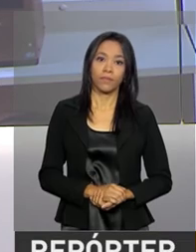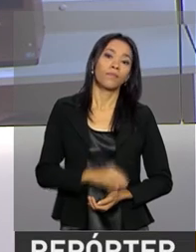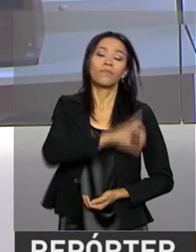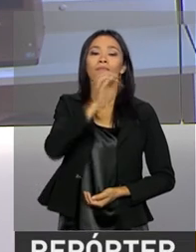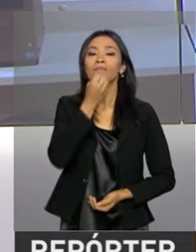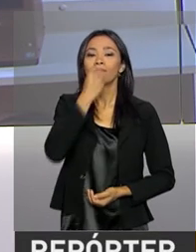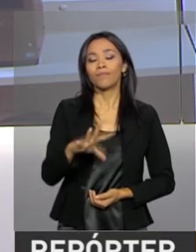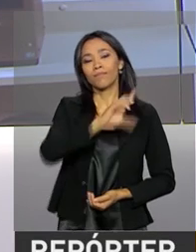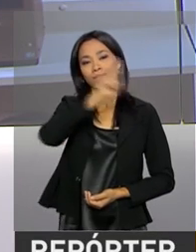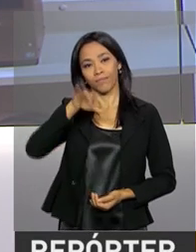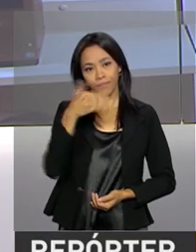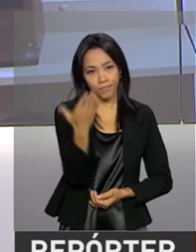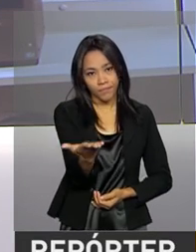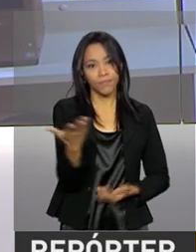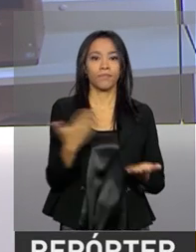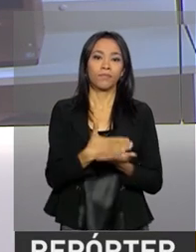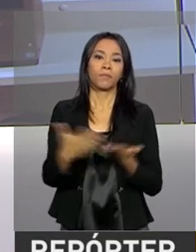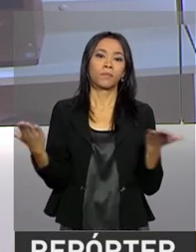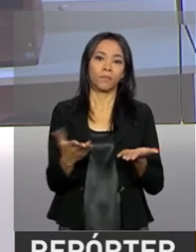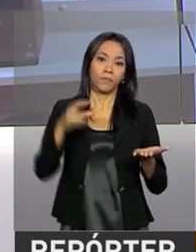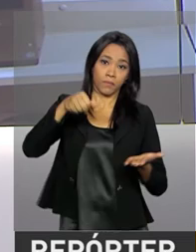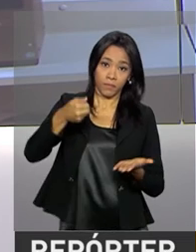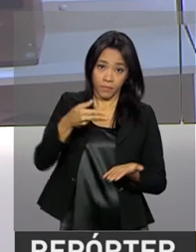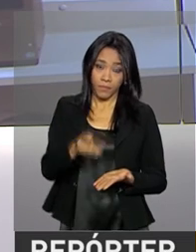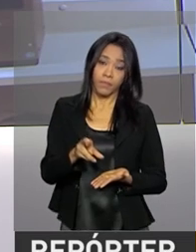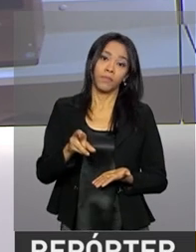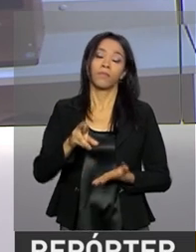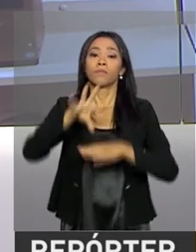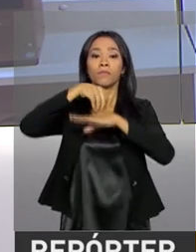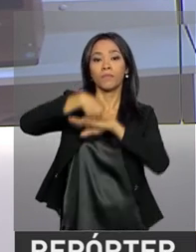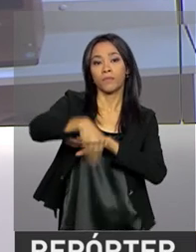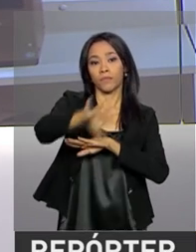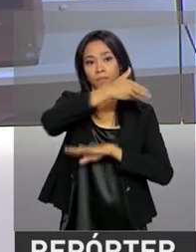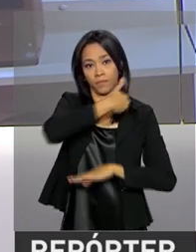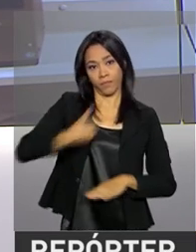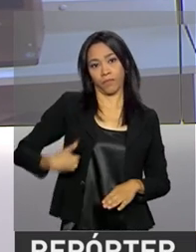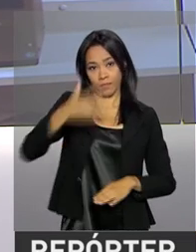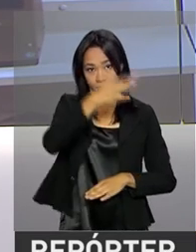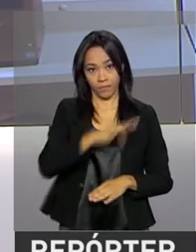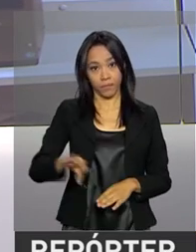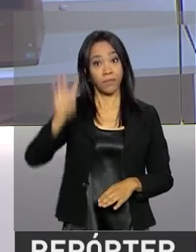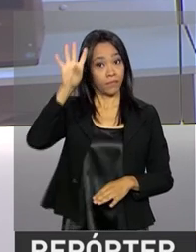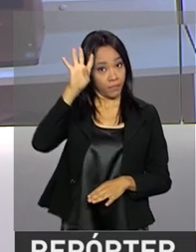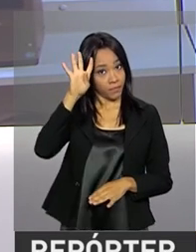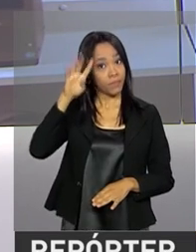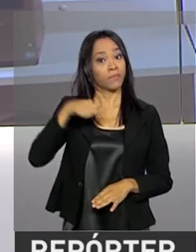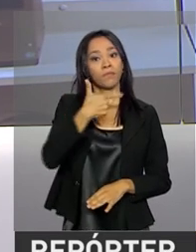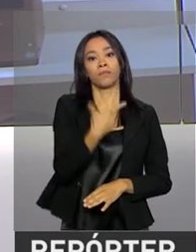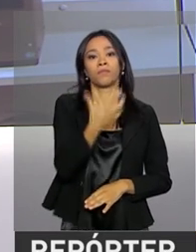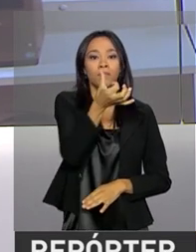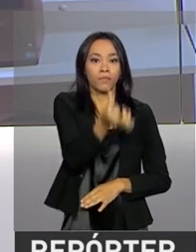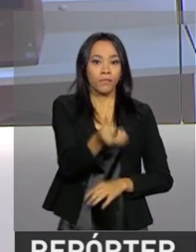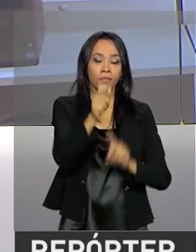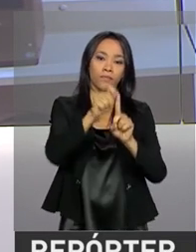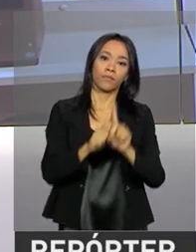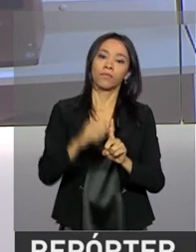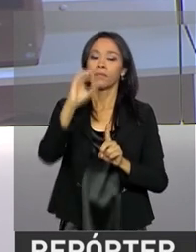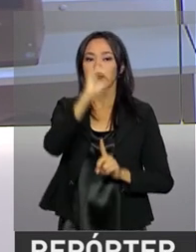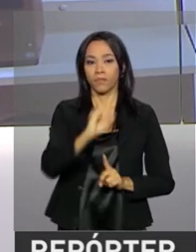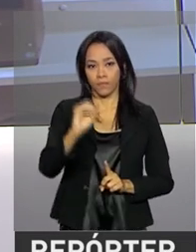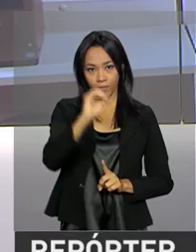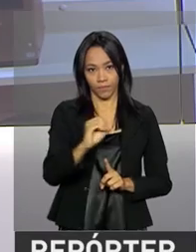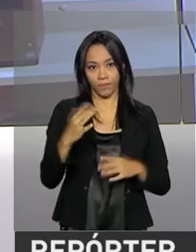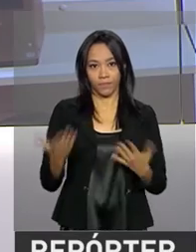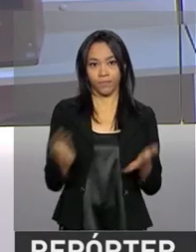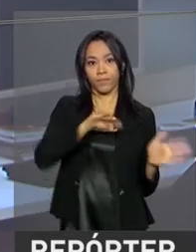Olá, bom dia para você. Começa agora o Repórter NBR com as notícias do governo federal desta quarta-feira, 26